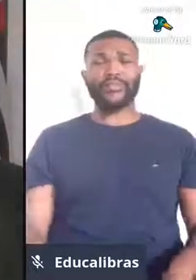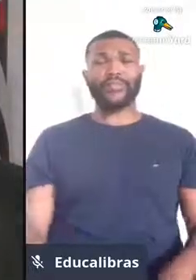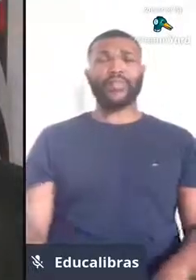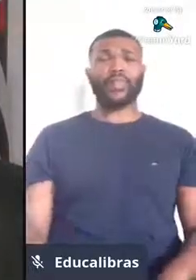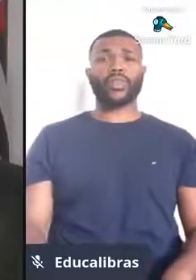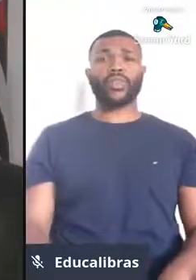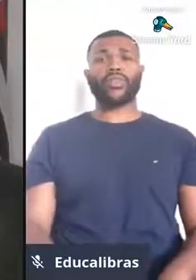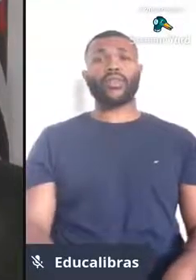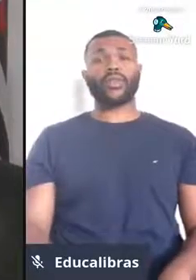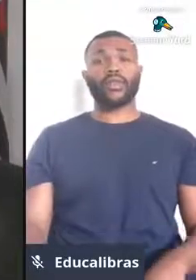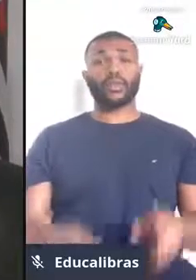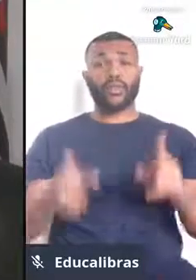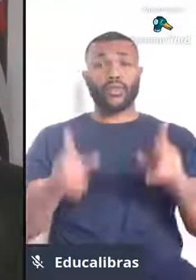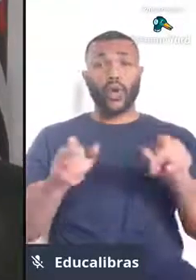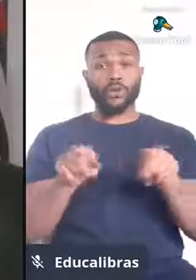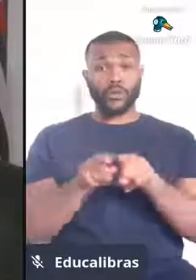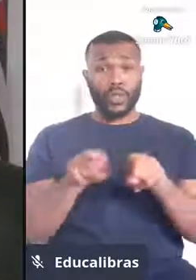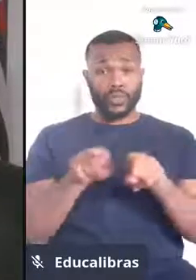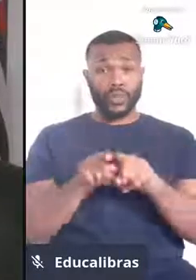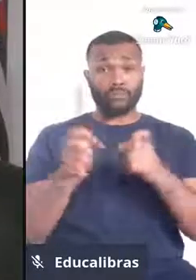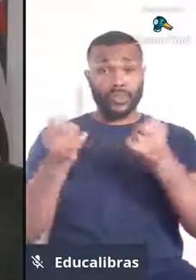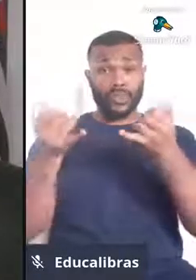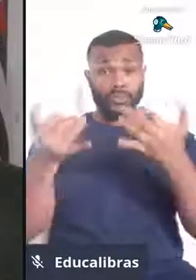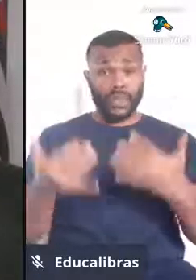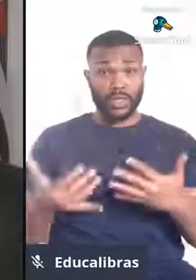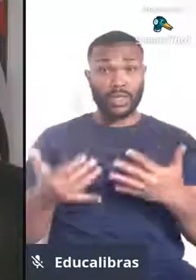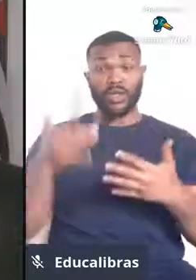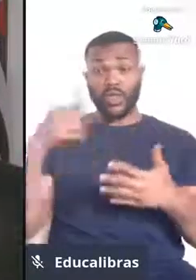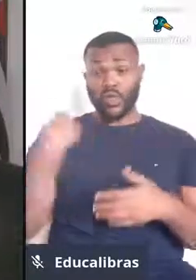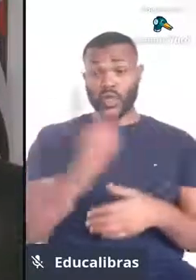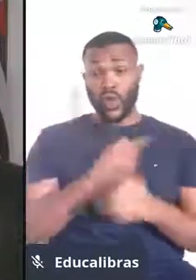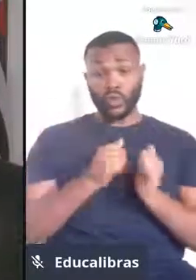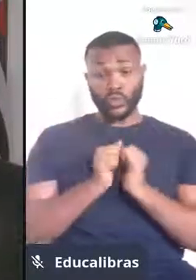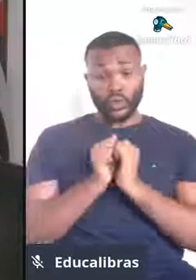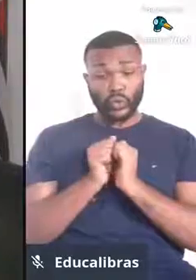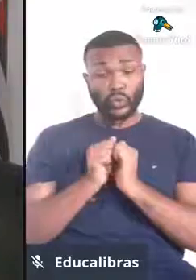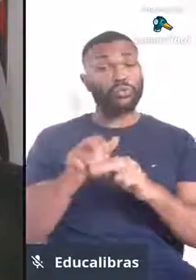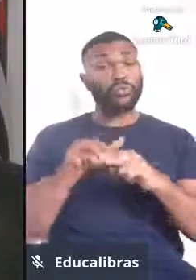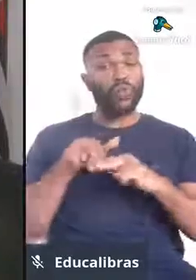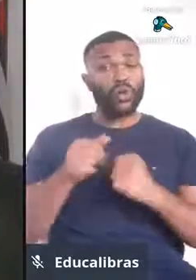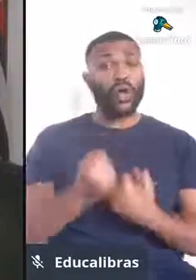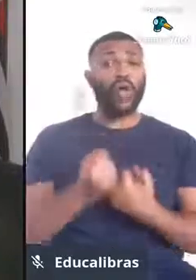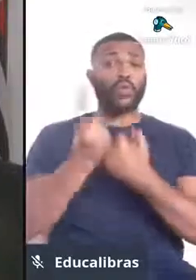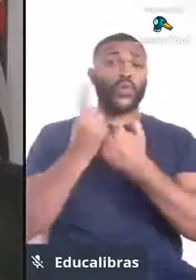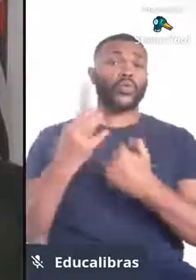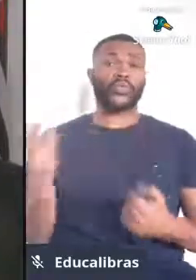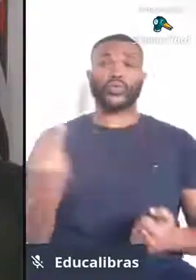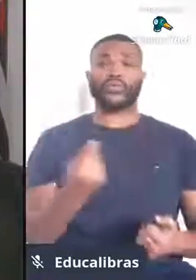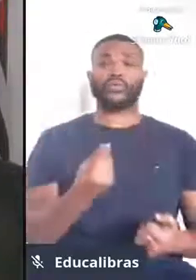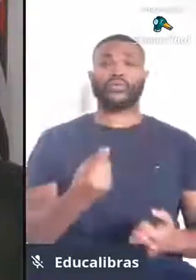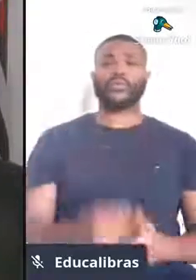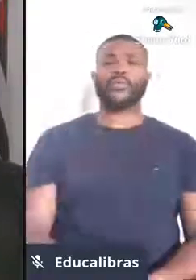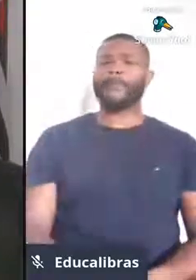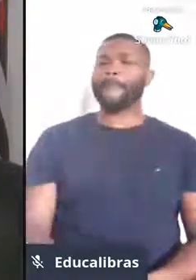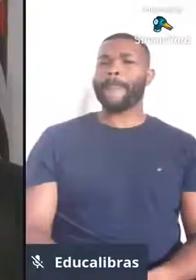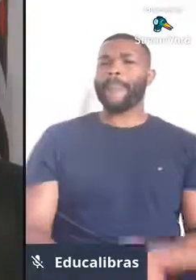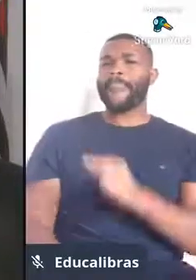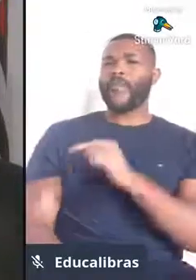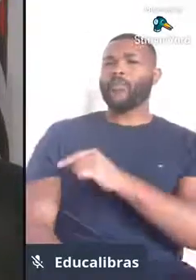Como a gente tem dito, todo mundo junto pelo bem de todo mundo. Como é que você acha